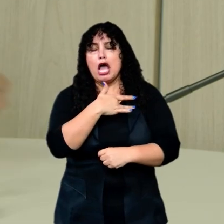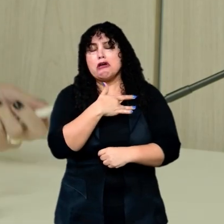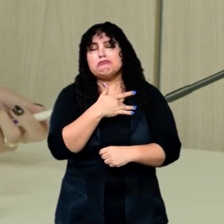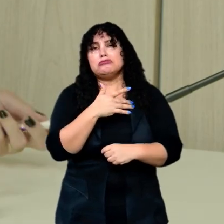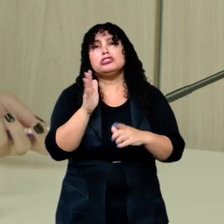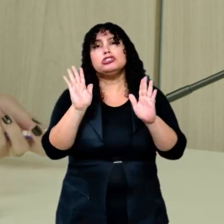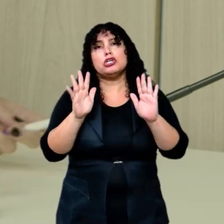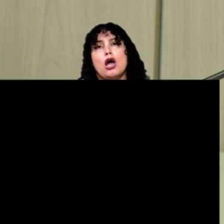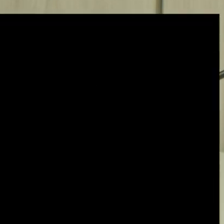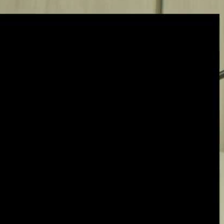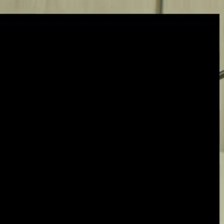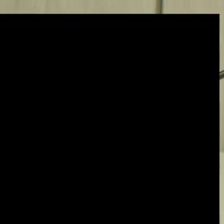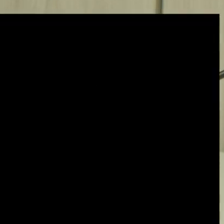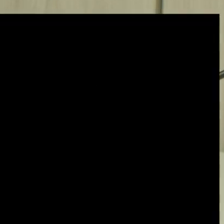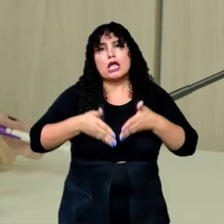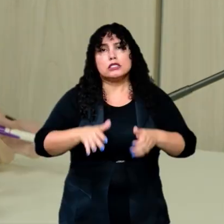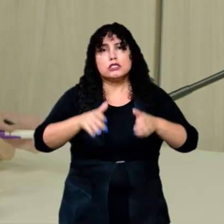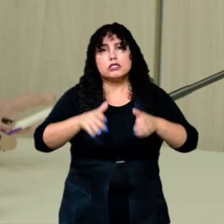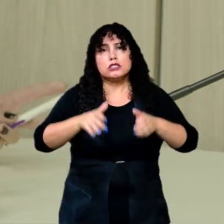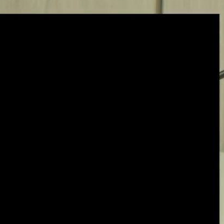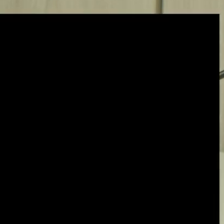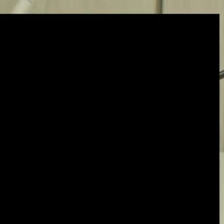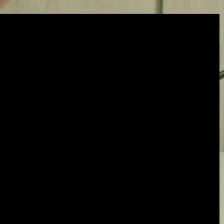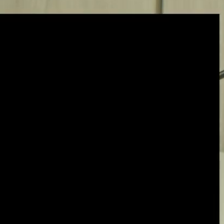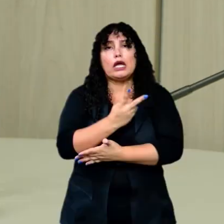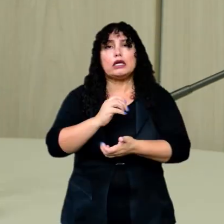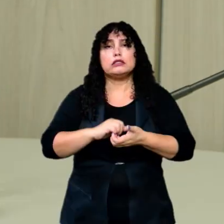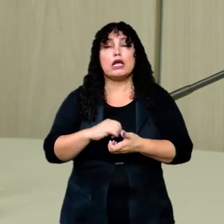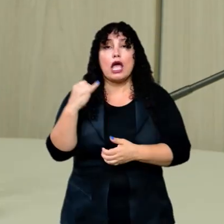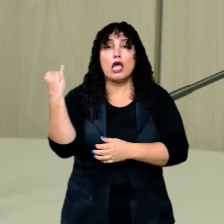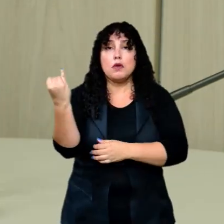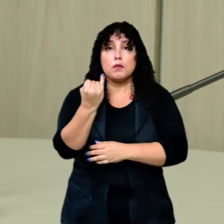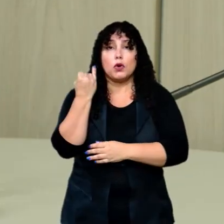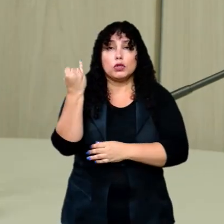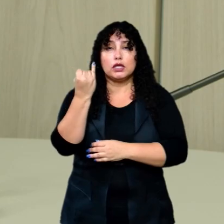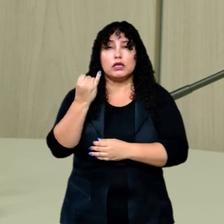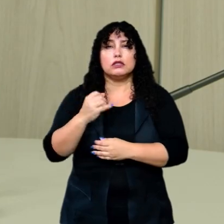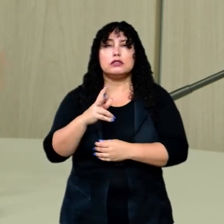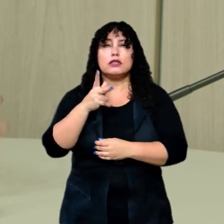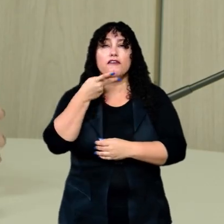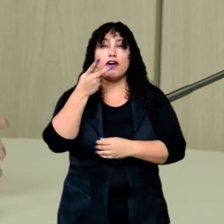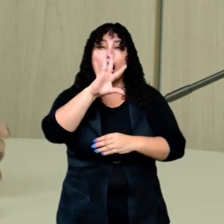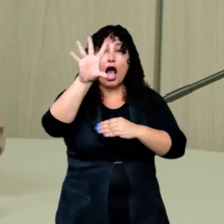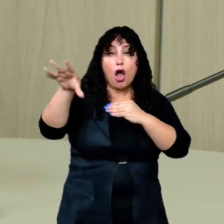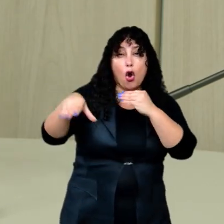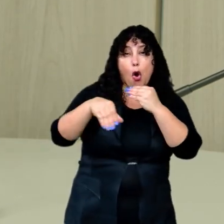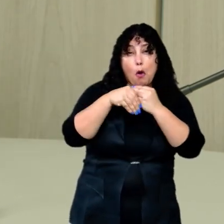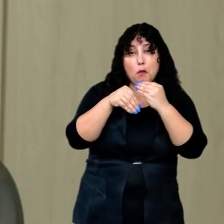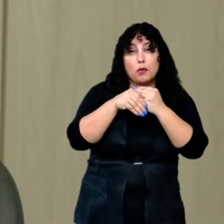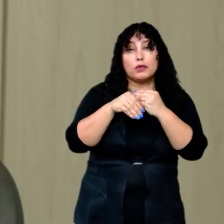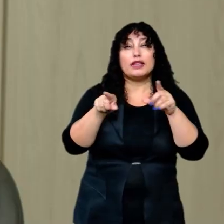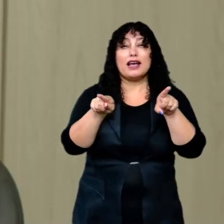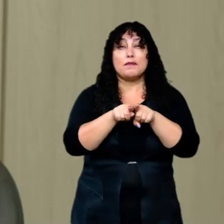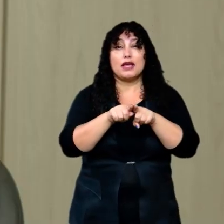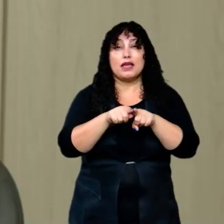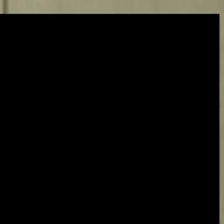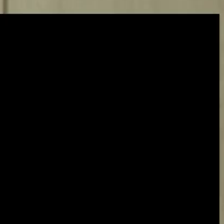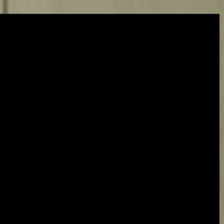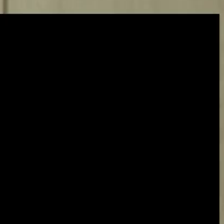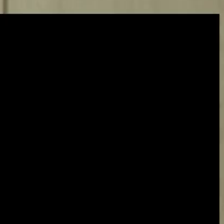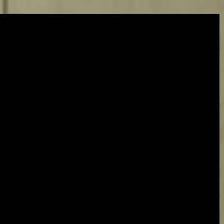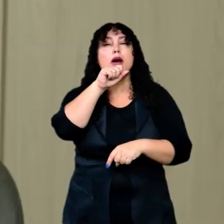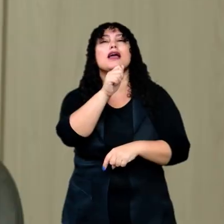Isso. e a criança nasceu. Acontece, né? Então, é importante. E deixa eu só fazer um parêntese, claro. falando como mãe